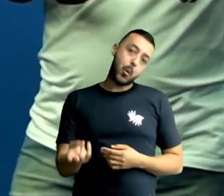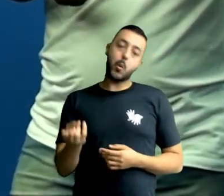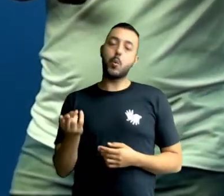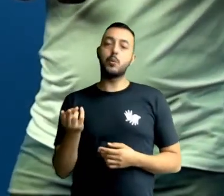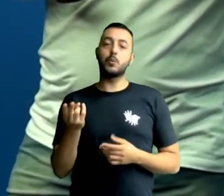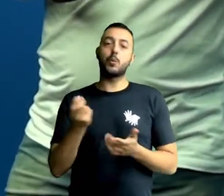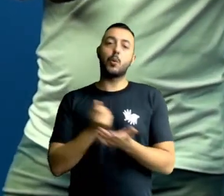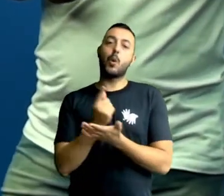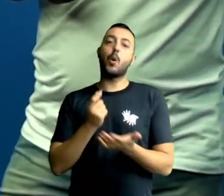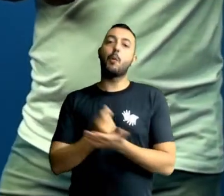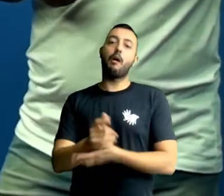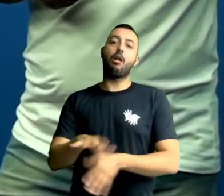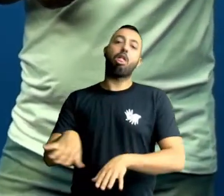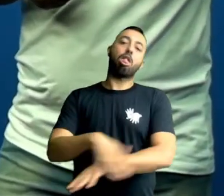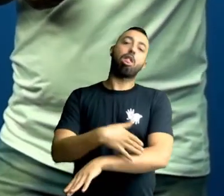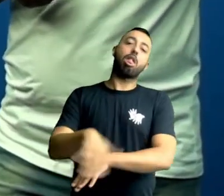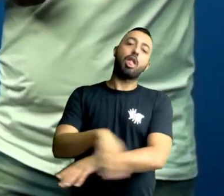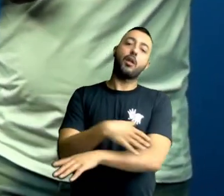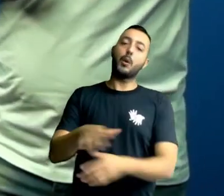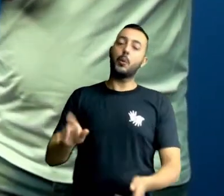em ambientes de higiene duvidosa,